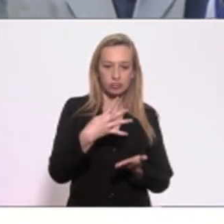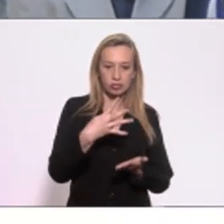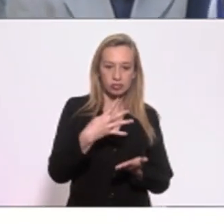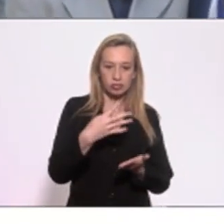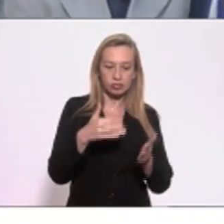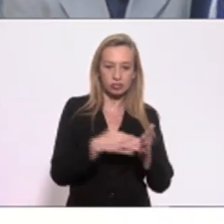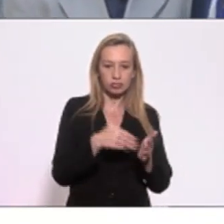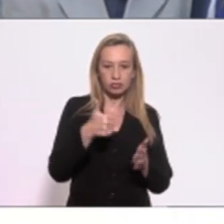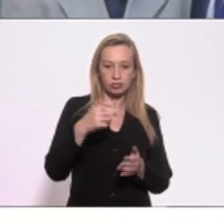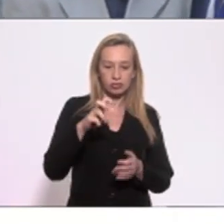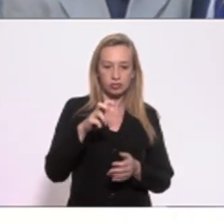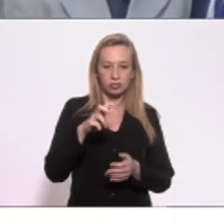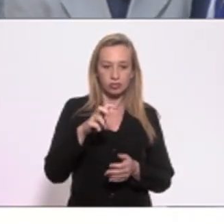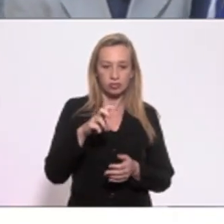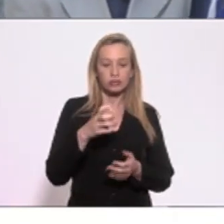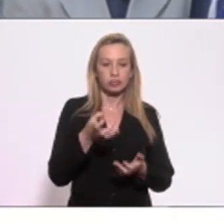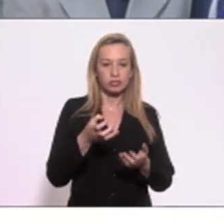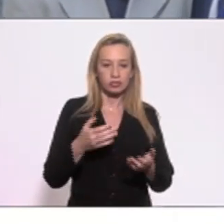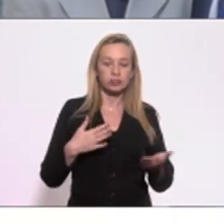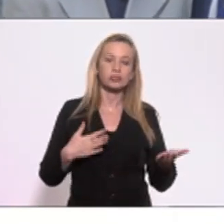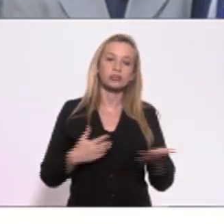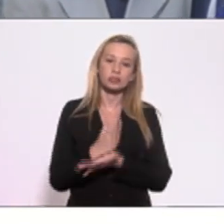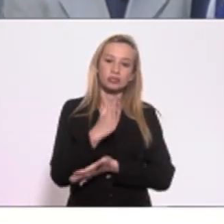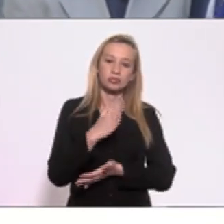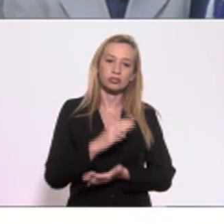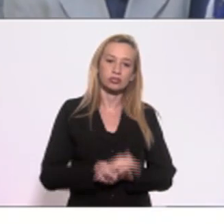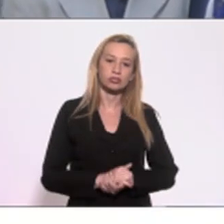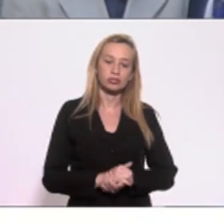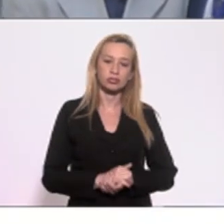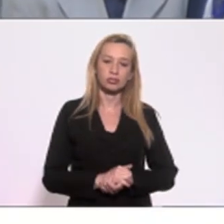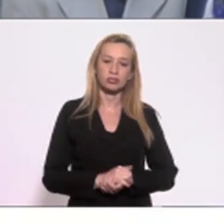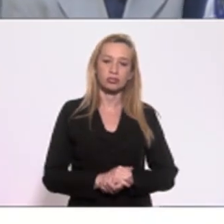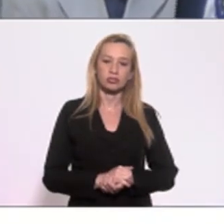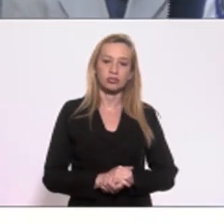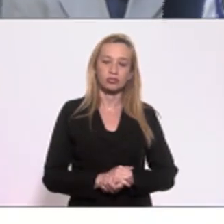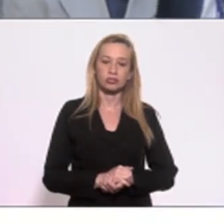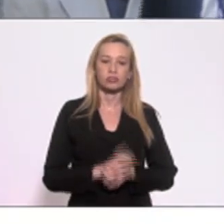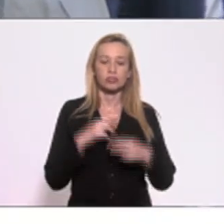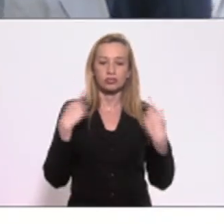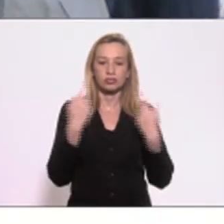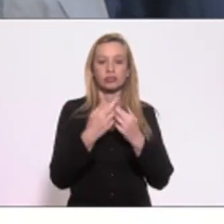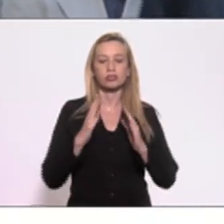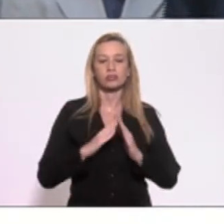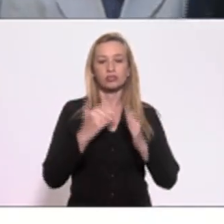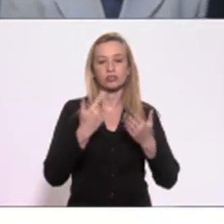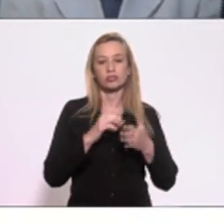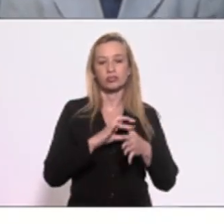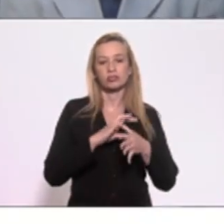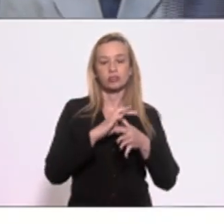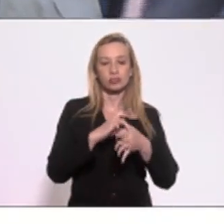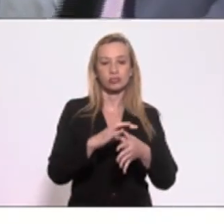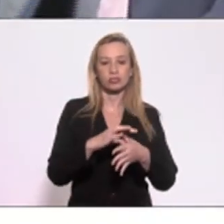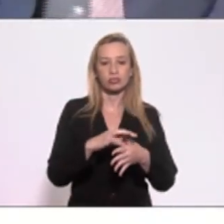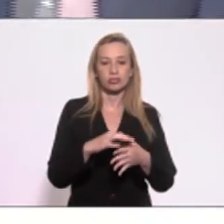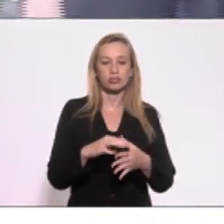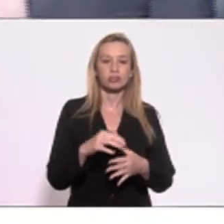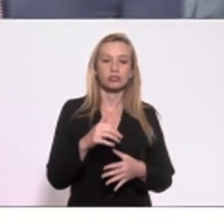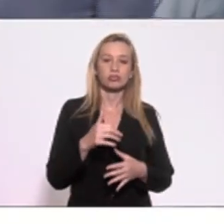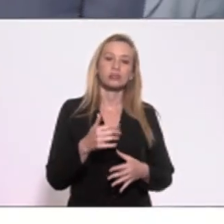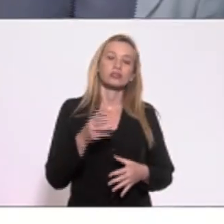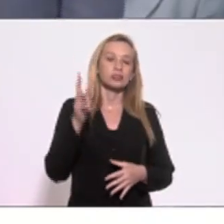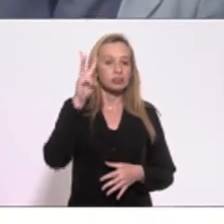quero autorização do plenário. Senhores que aprovam isso estão aprovados. Então, reunião de líderes, 13 horas terça e sessão